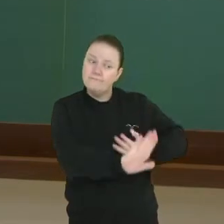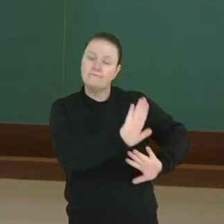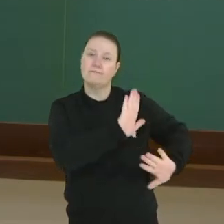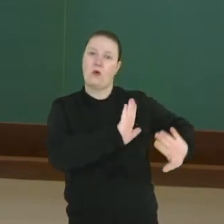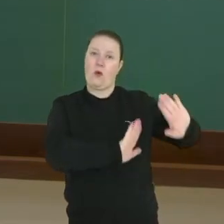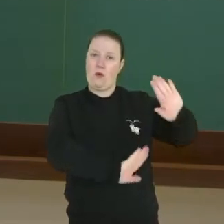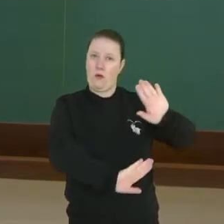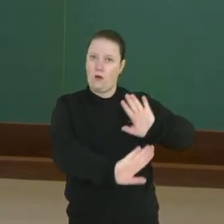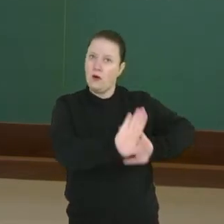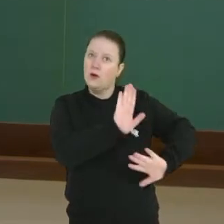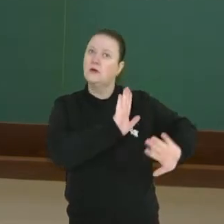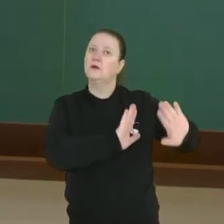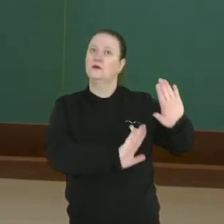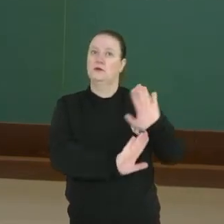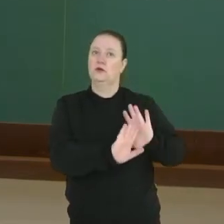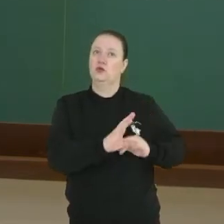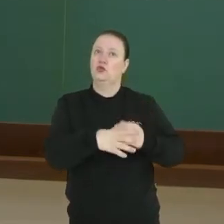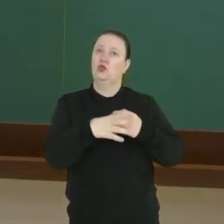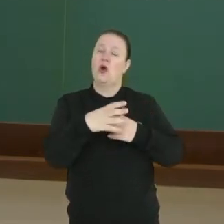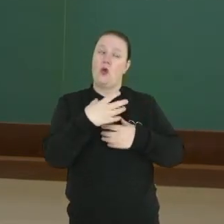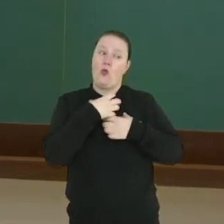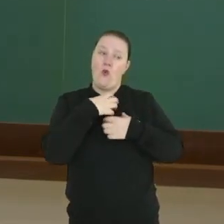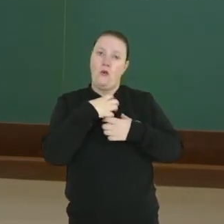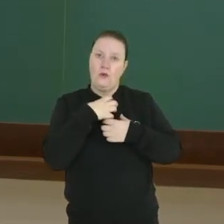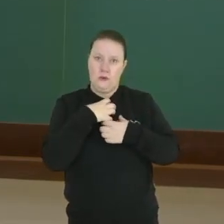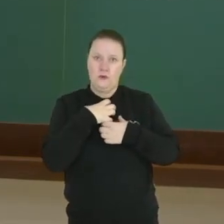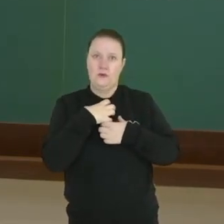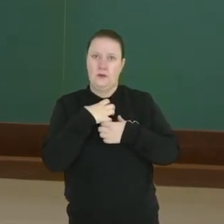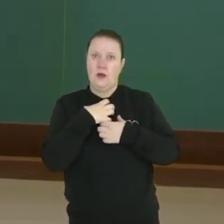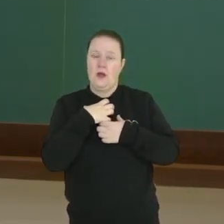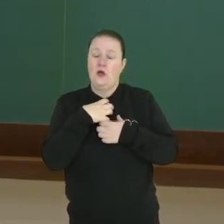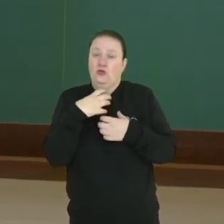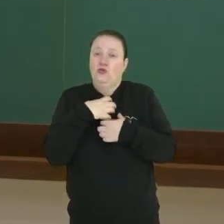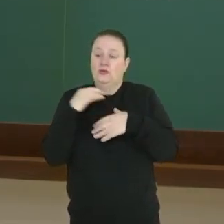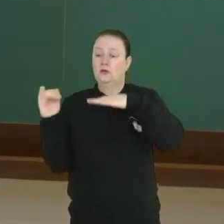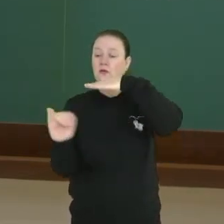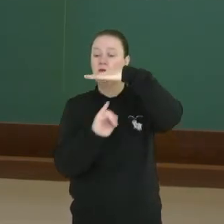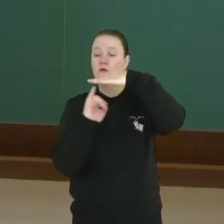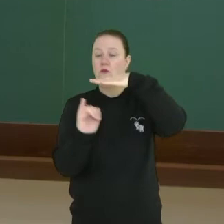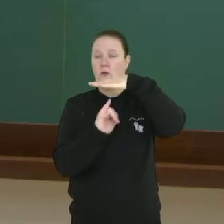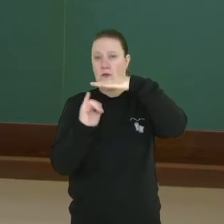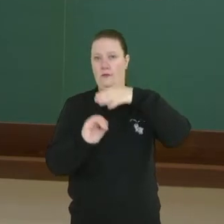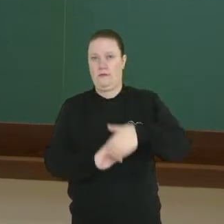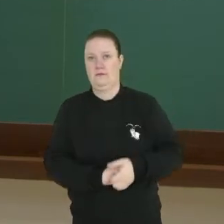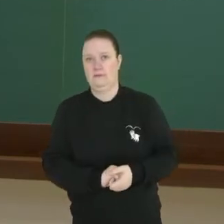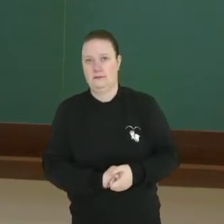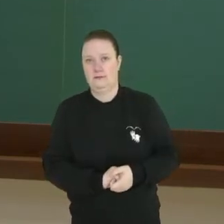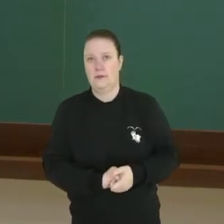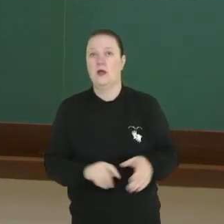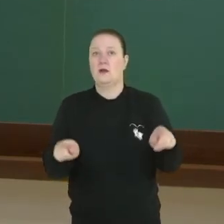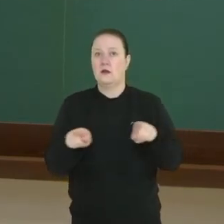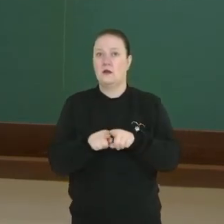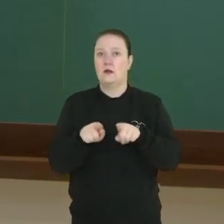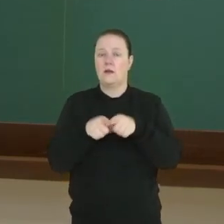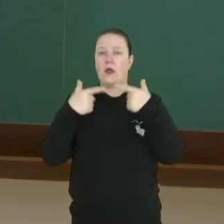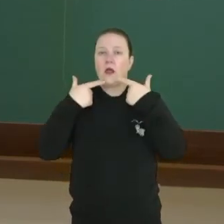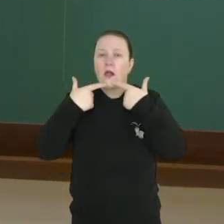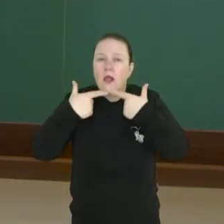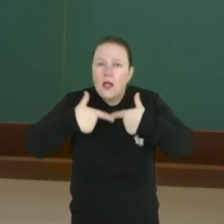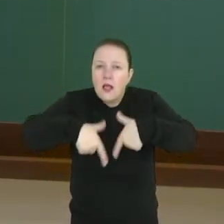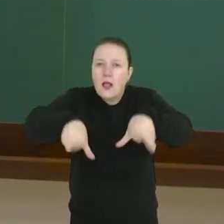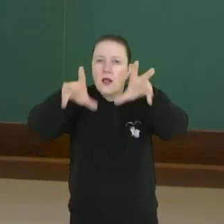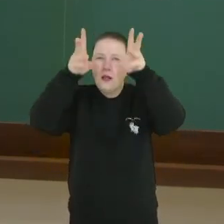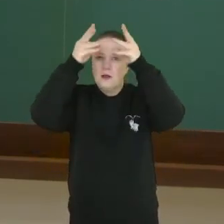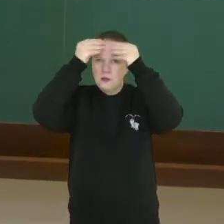a essa fala que é informal, certo? Isso faz parte da linguagem, então é um fenômeno